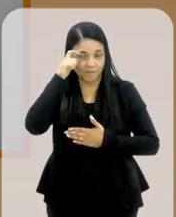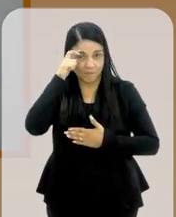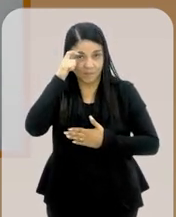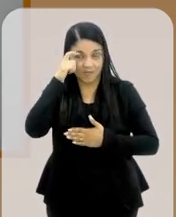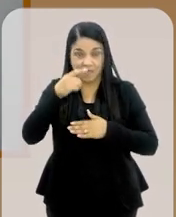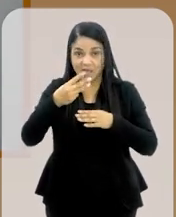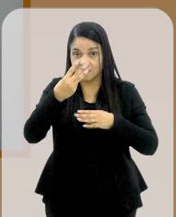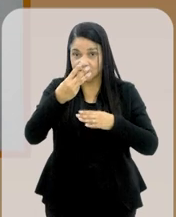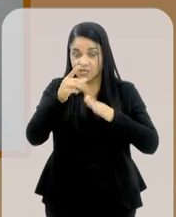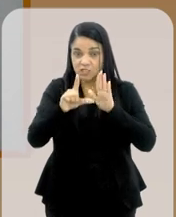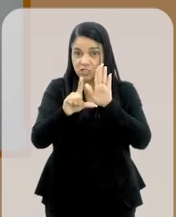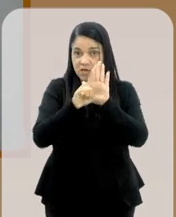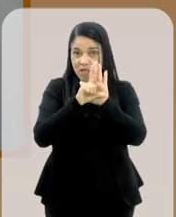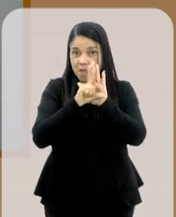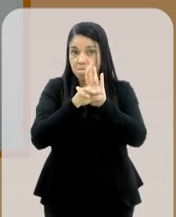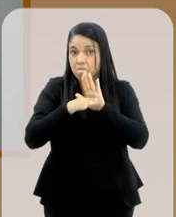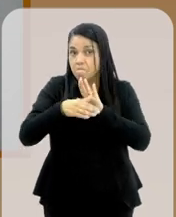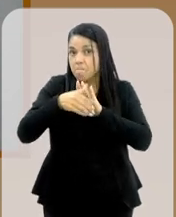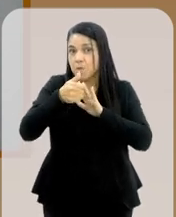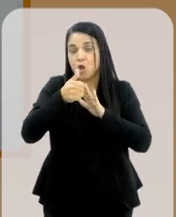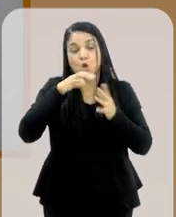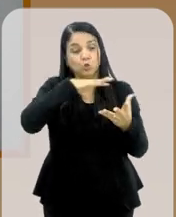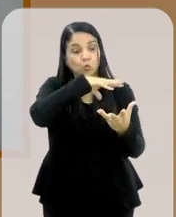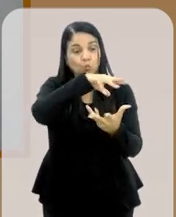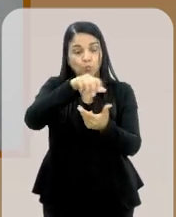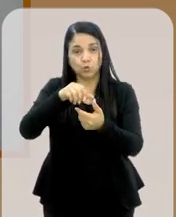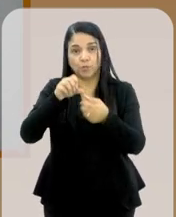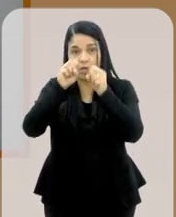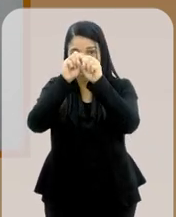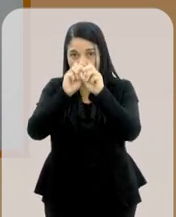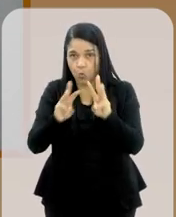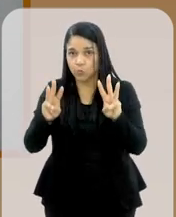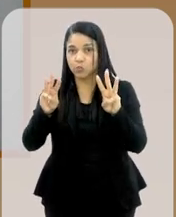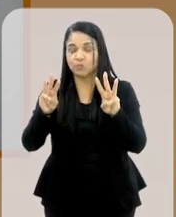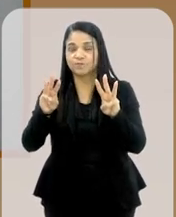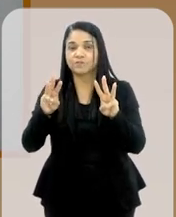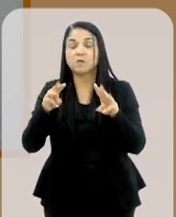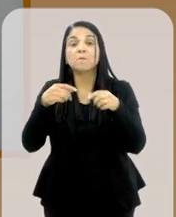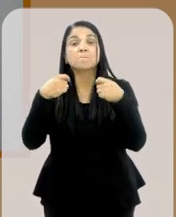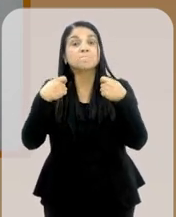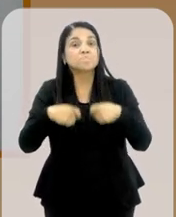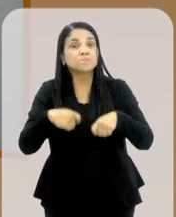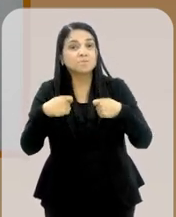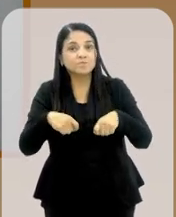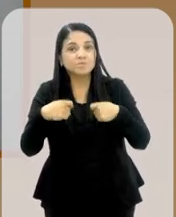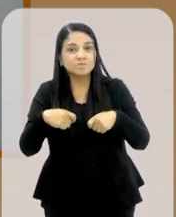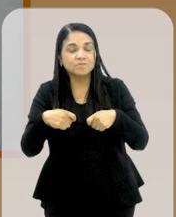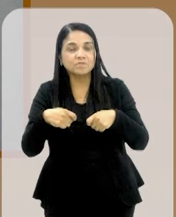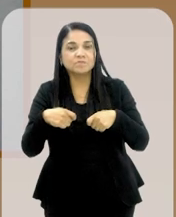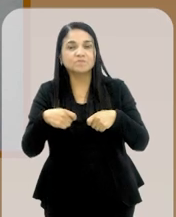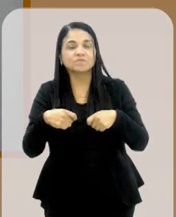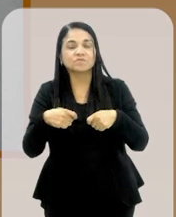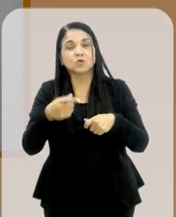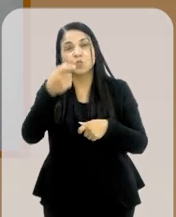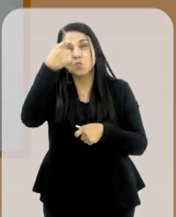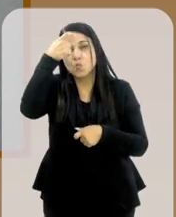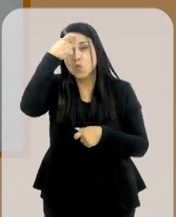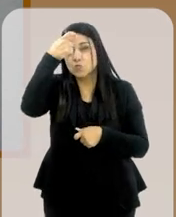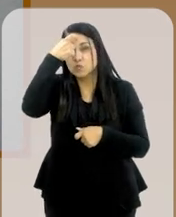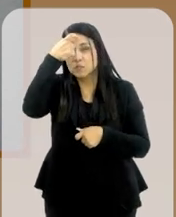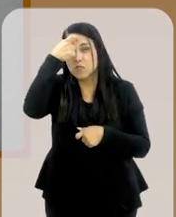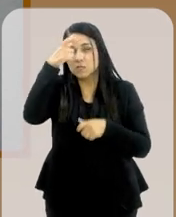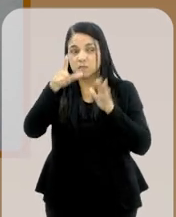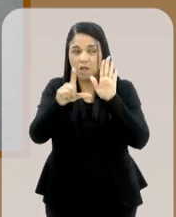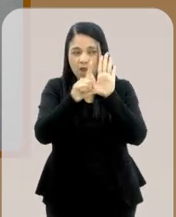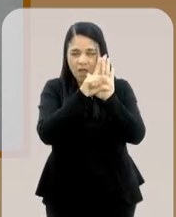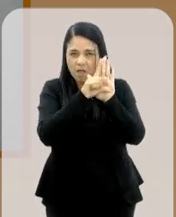das 3 melhores leis do mundo pela ONU, e que nós precisamos ter cada vez mais